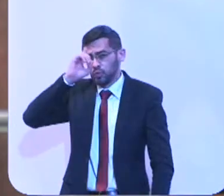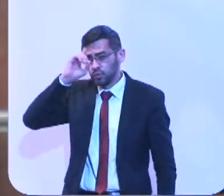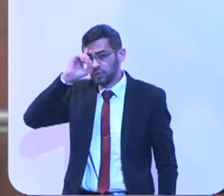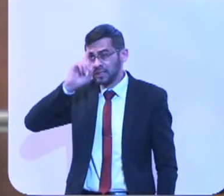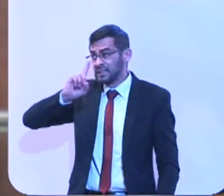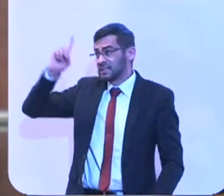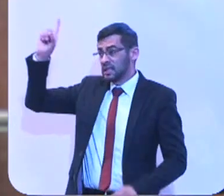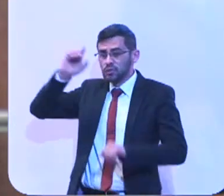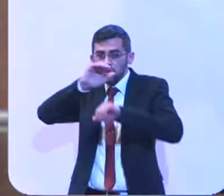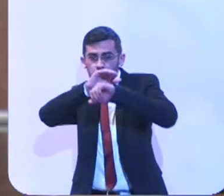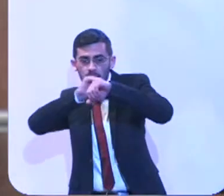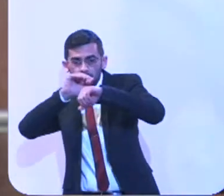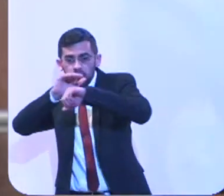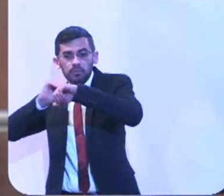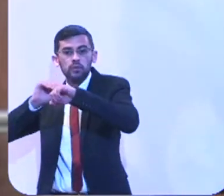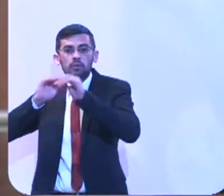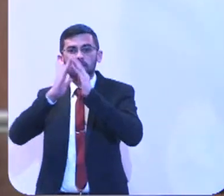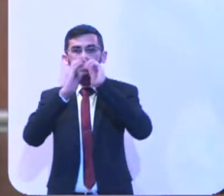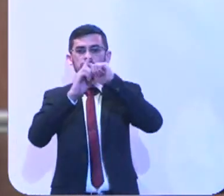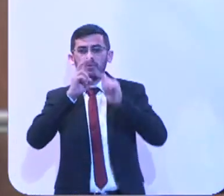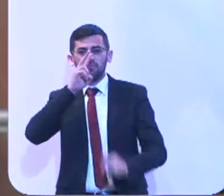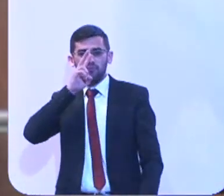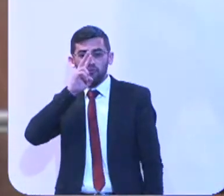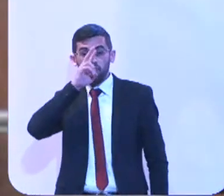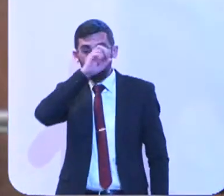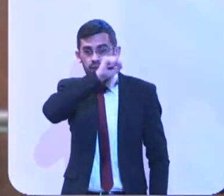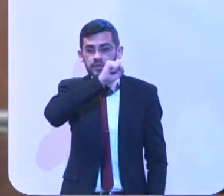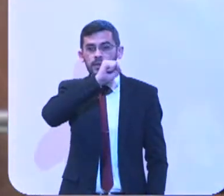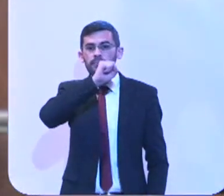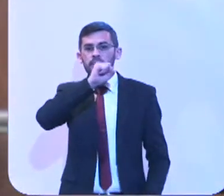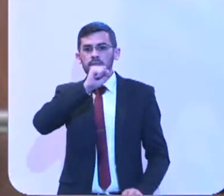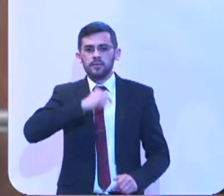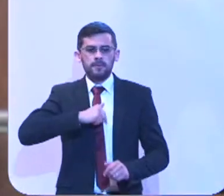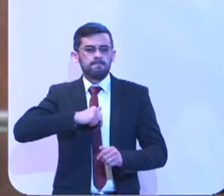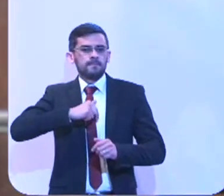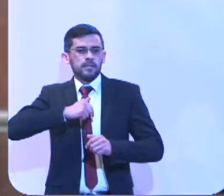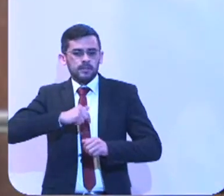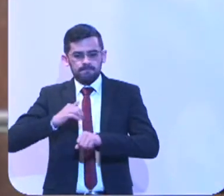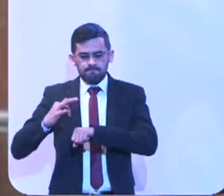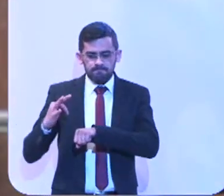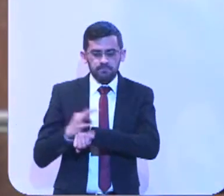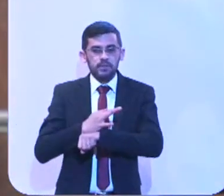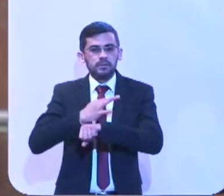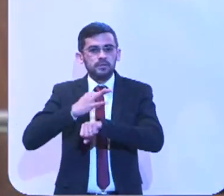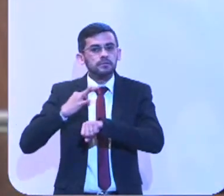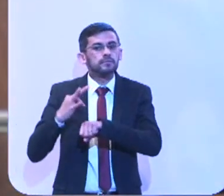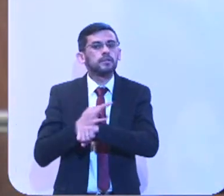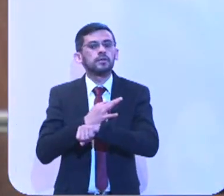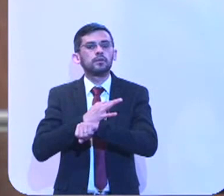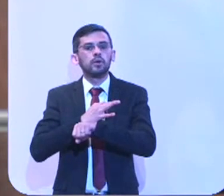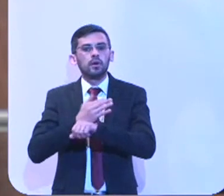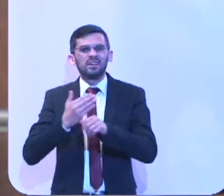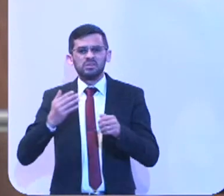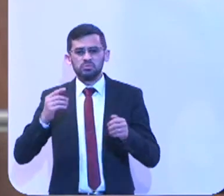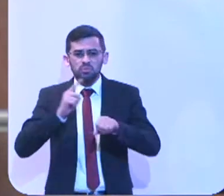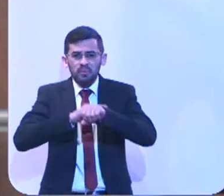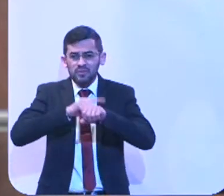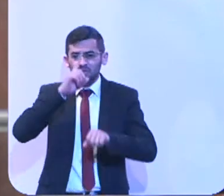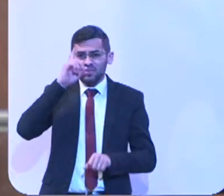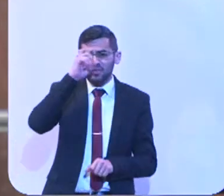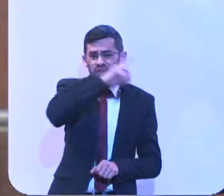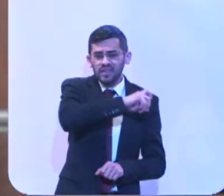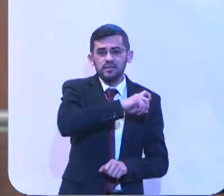está levantando uma igreja forte. A igreja que passou pela prova, que resistiu aos dias de